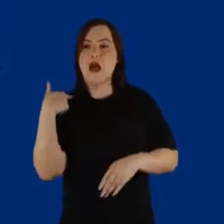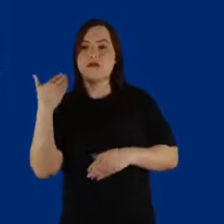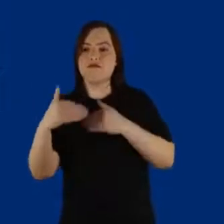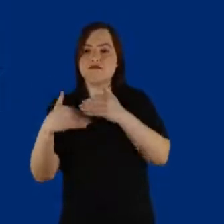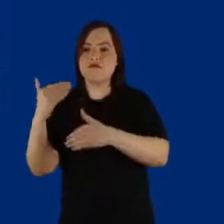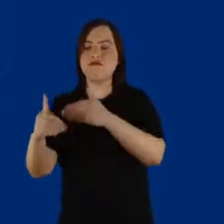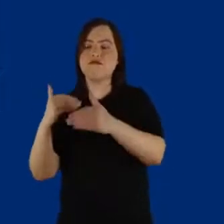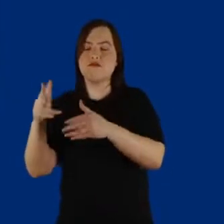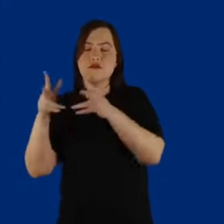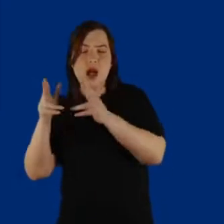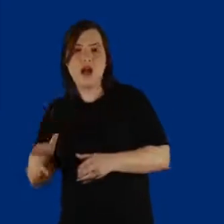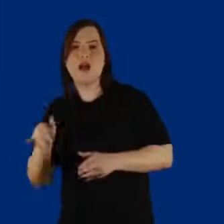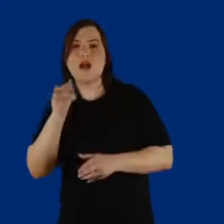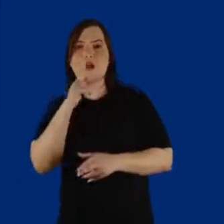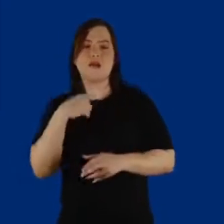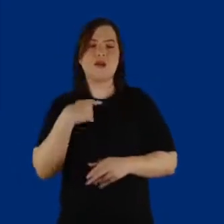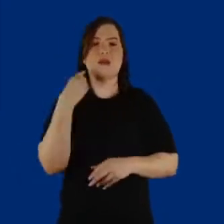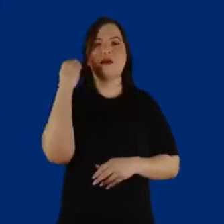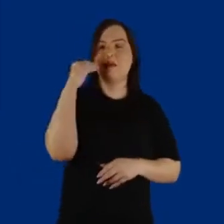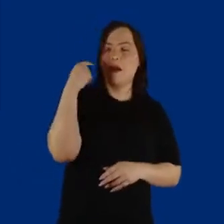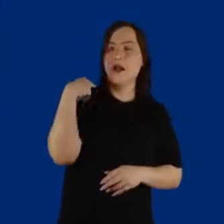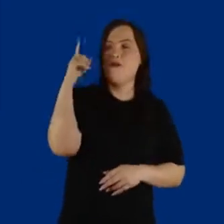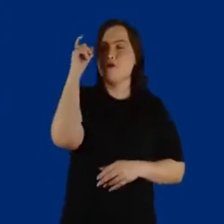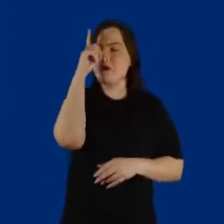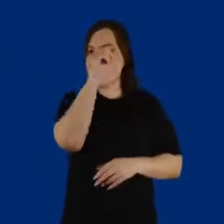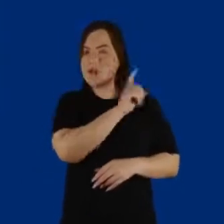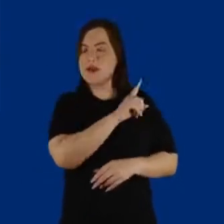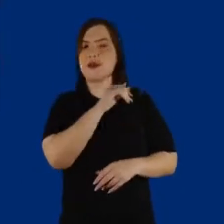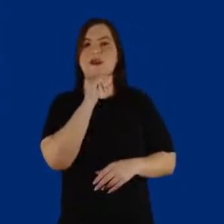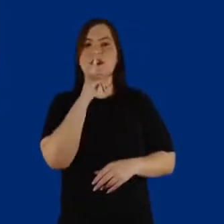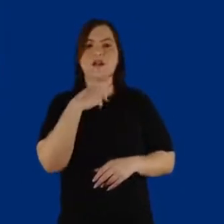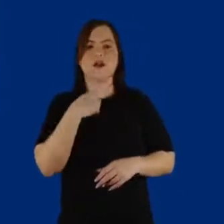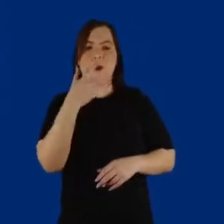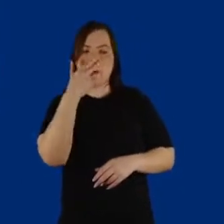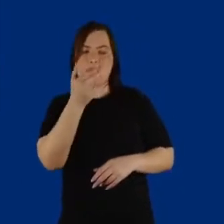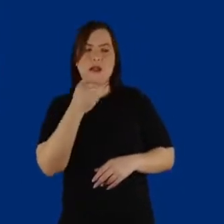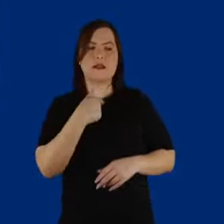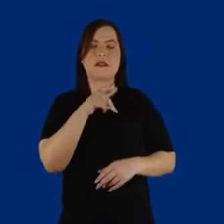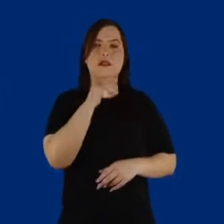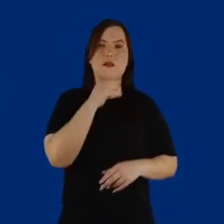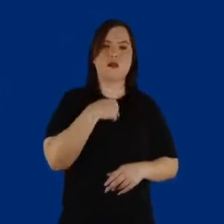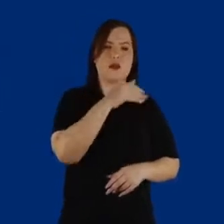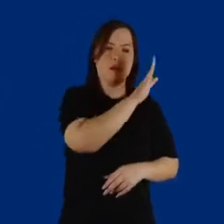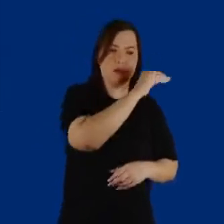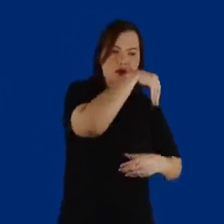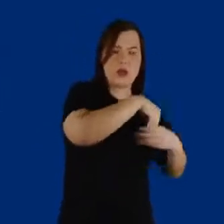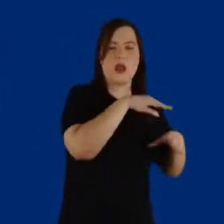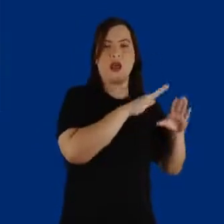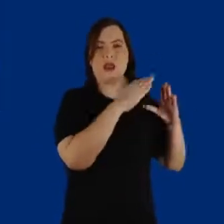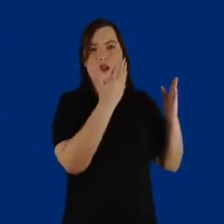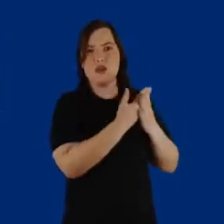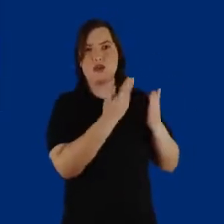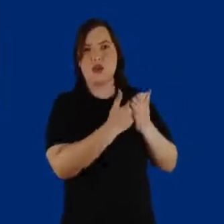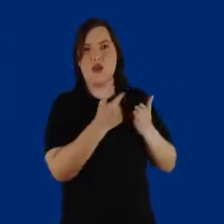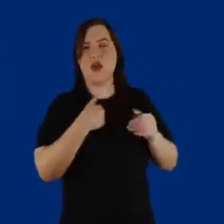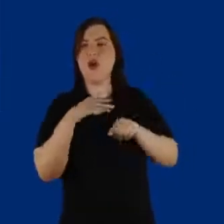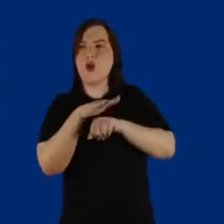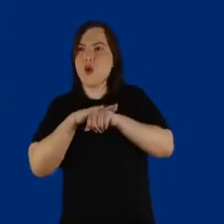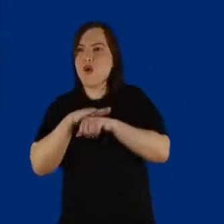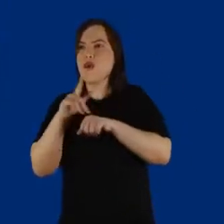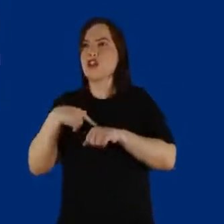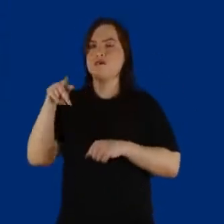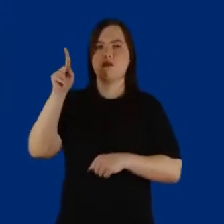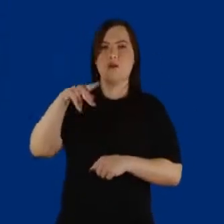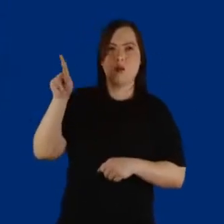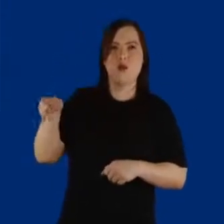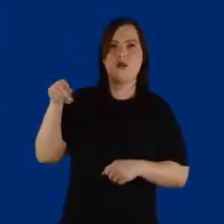do mesmo tipo, que eram experiências difíceis e parecidas com as que se passa na escola. Quando conversávamos com os